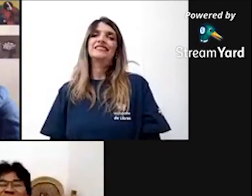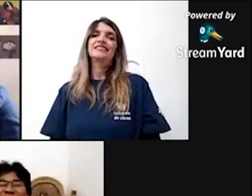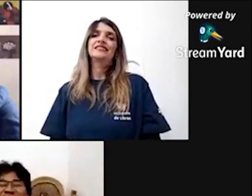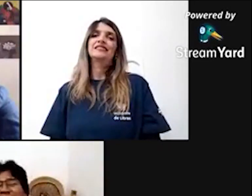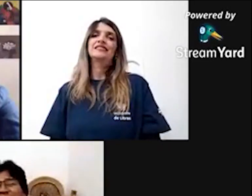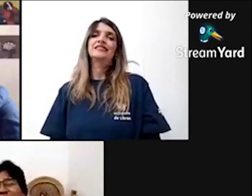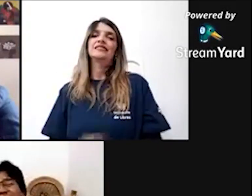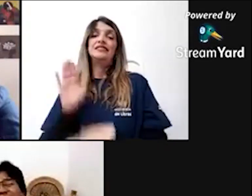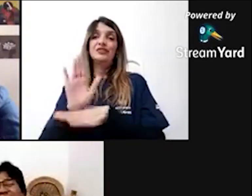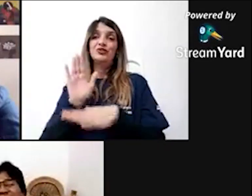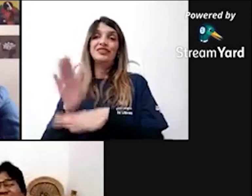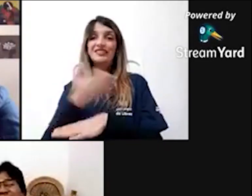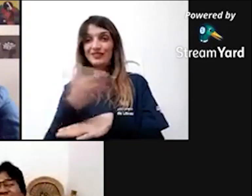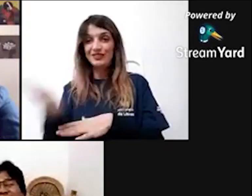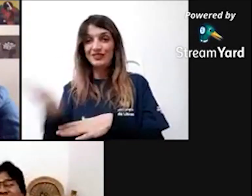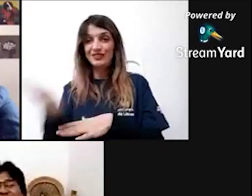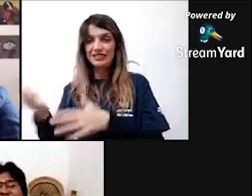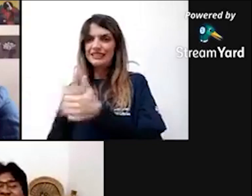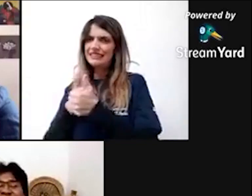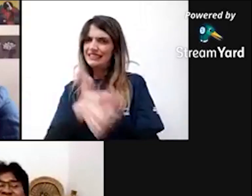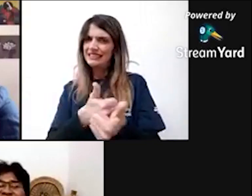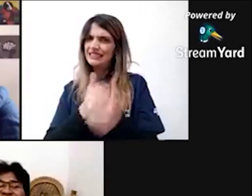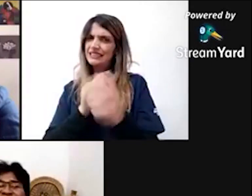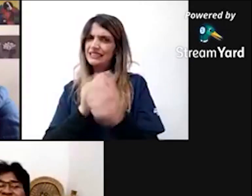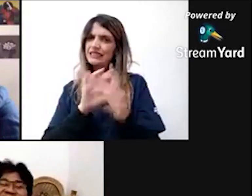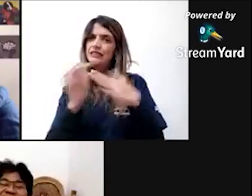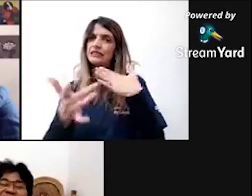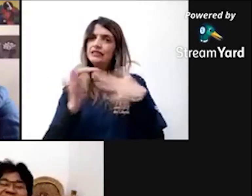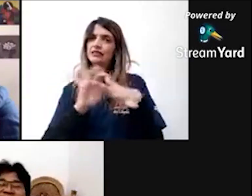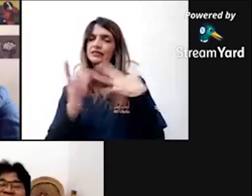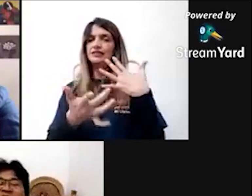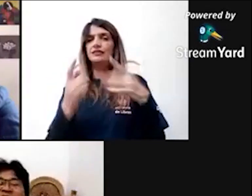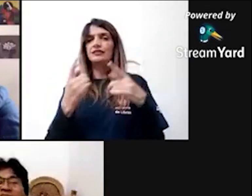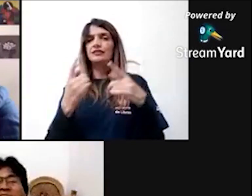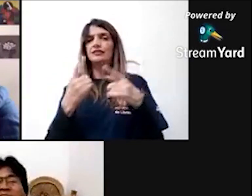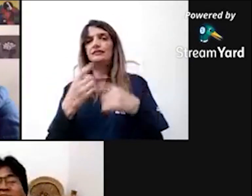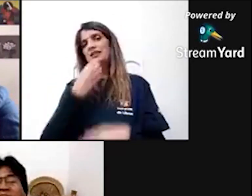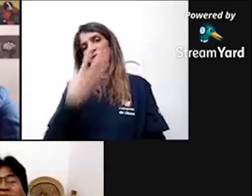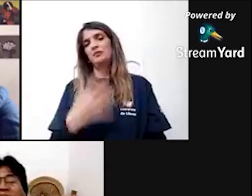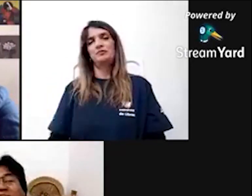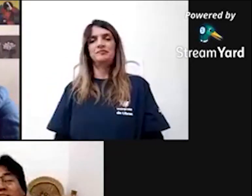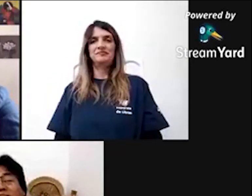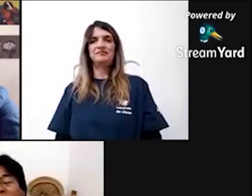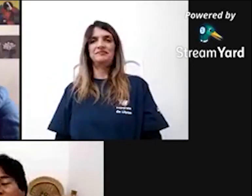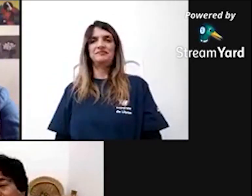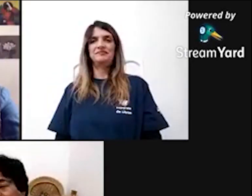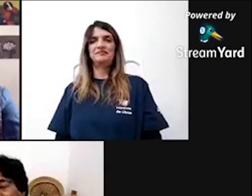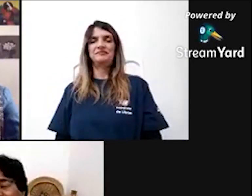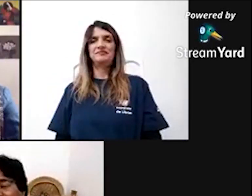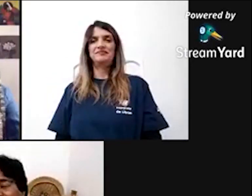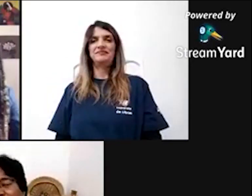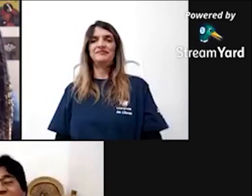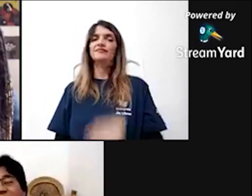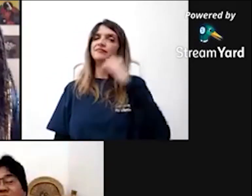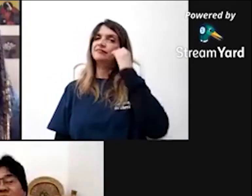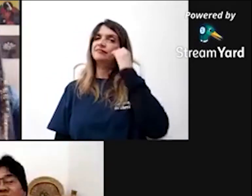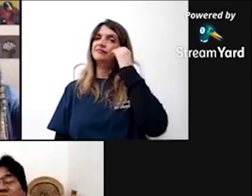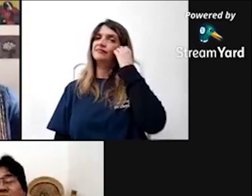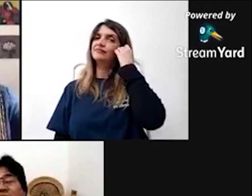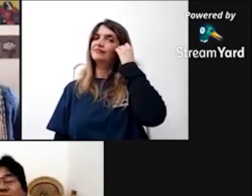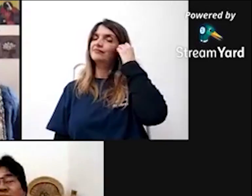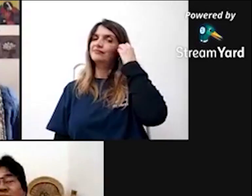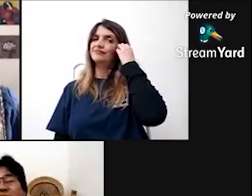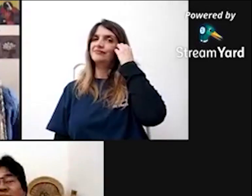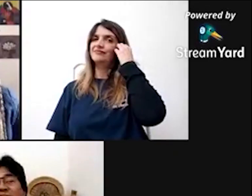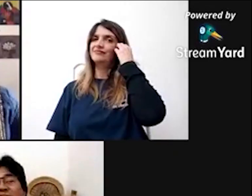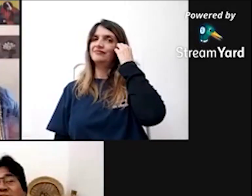para poder ganhar mais seguidores nessas redes sociais, o que é sempre bom. Bom, passo adiante aí. Passo a